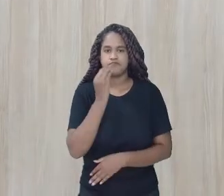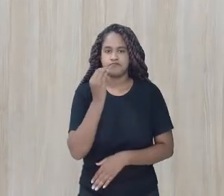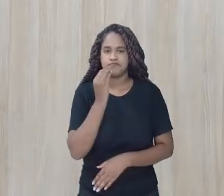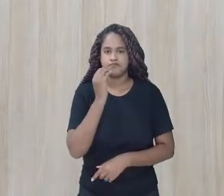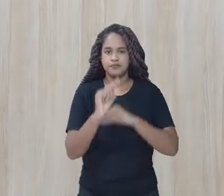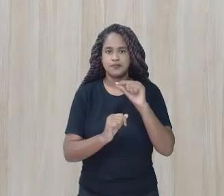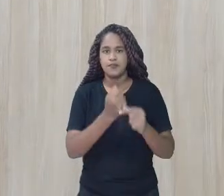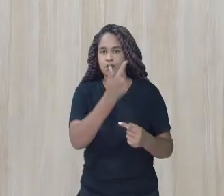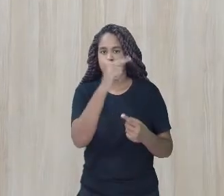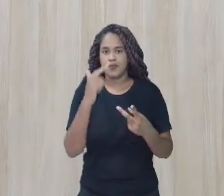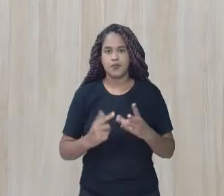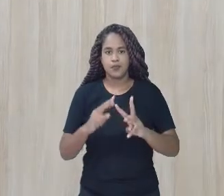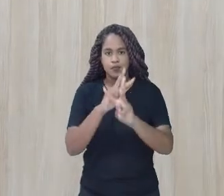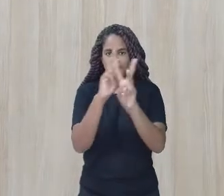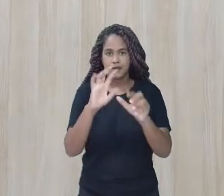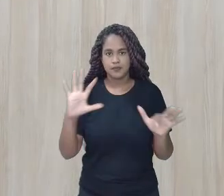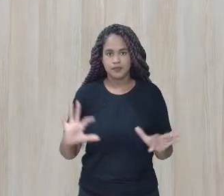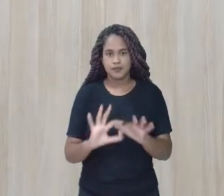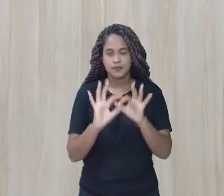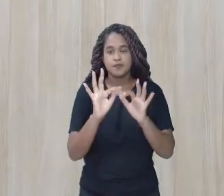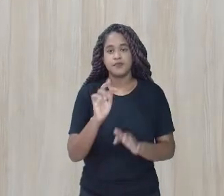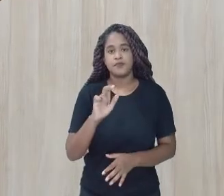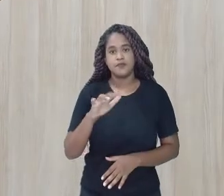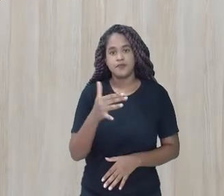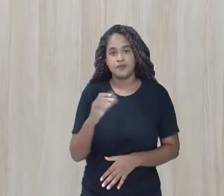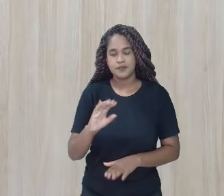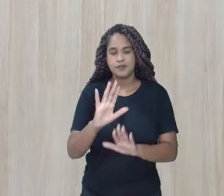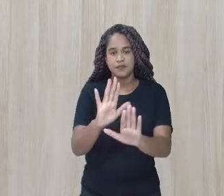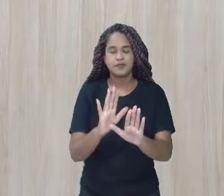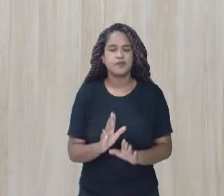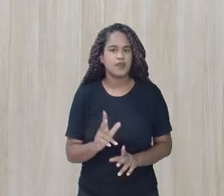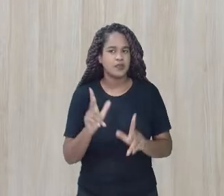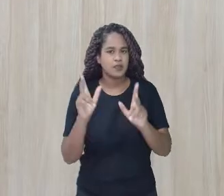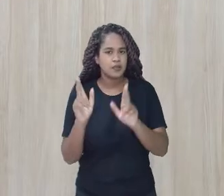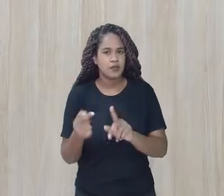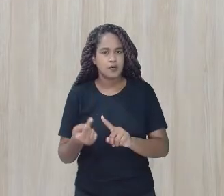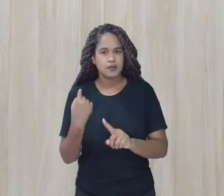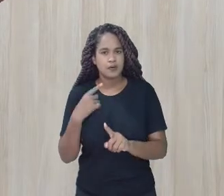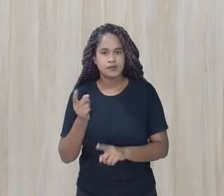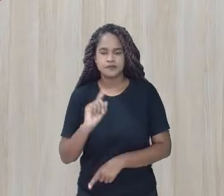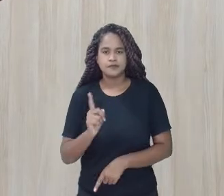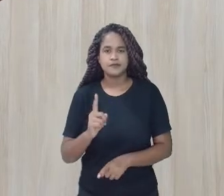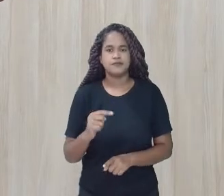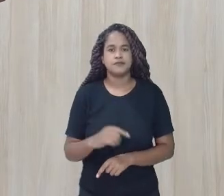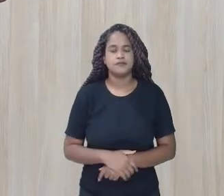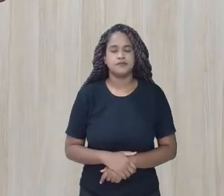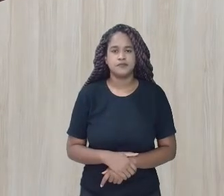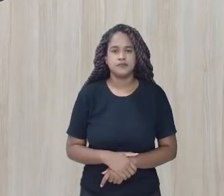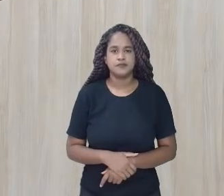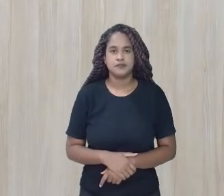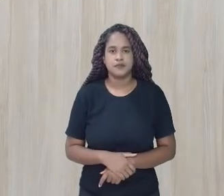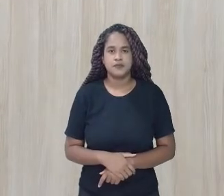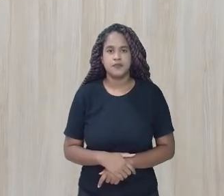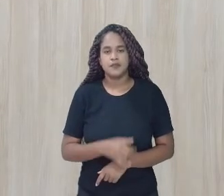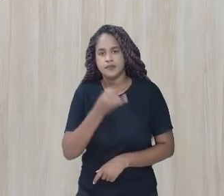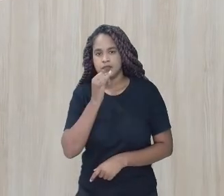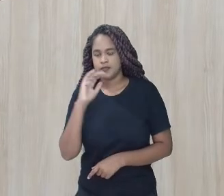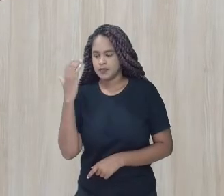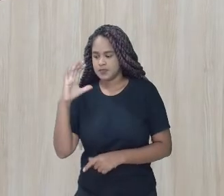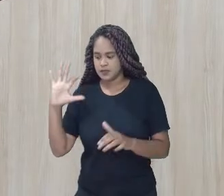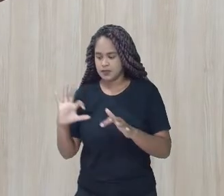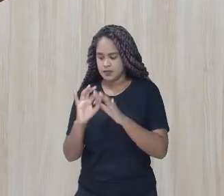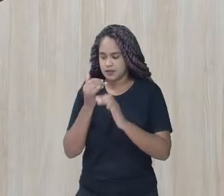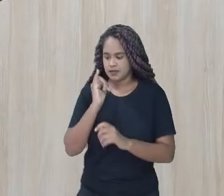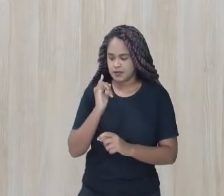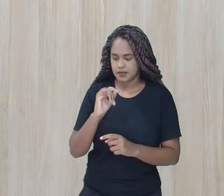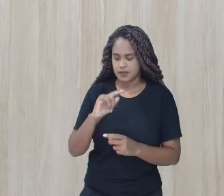abordar outros temas com relação à ficção científica que não sejam esses dois abordados, ou seja, a junção de ciência e narrativa